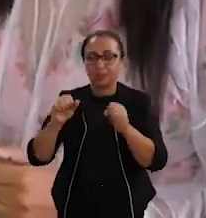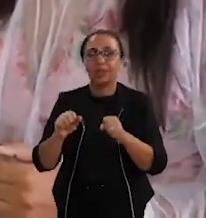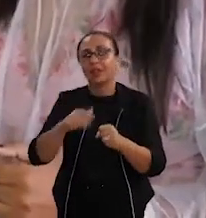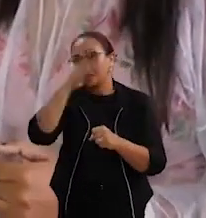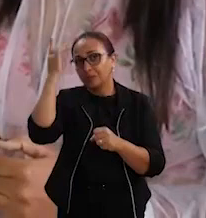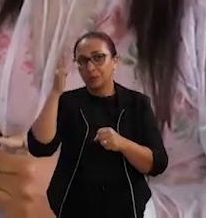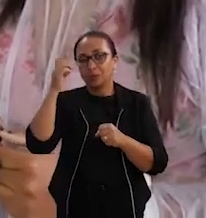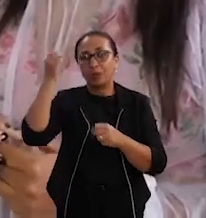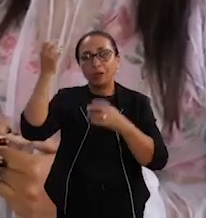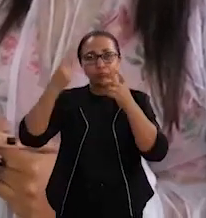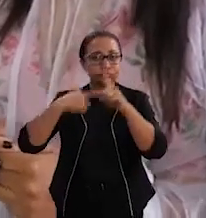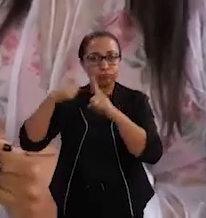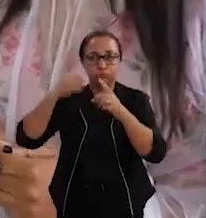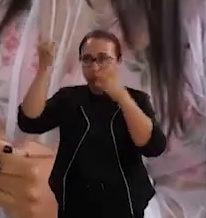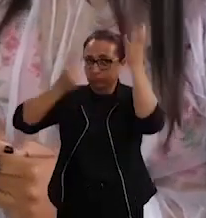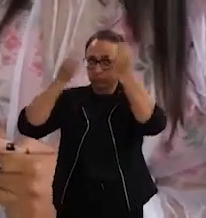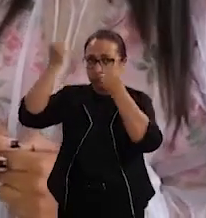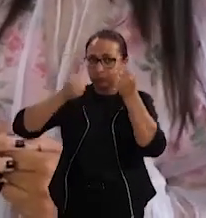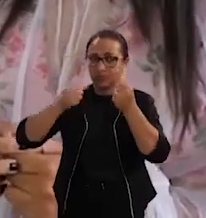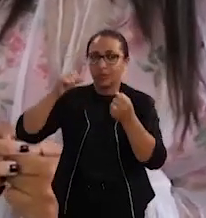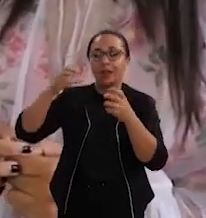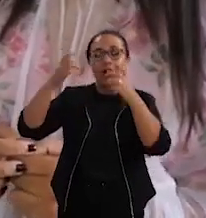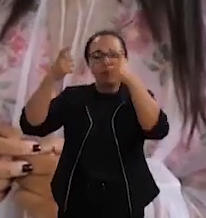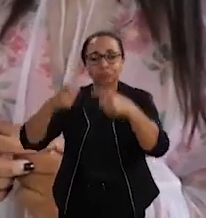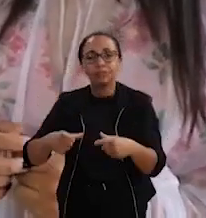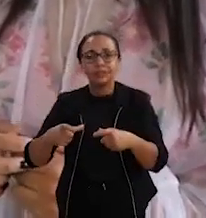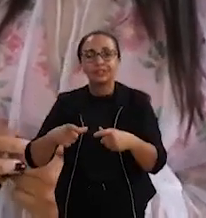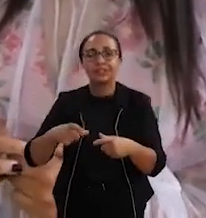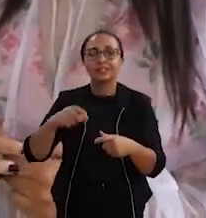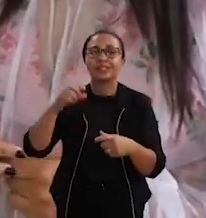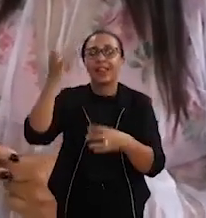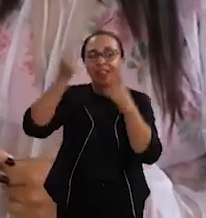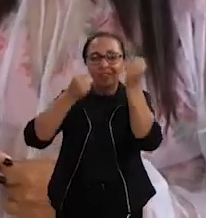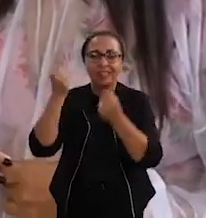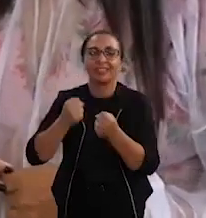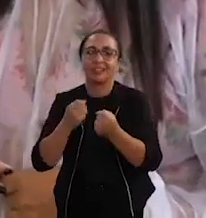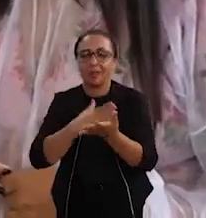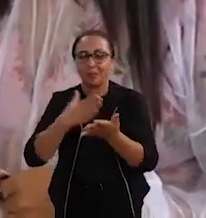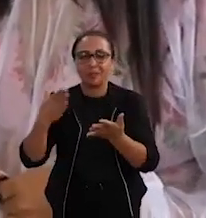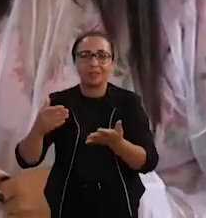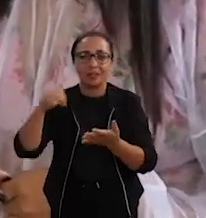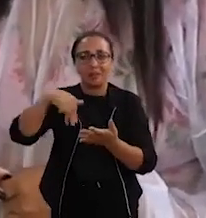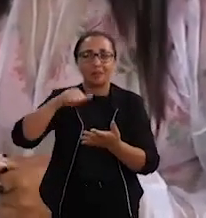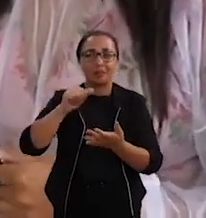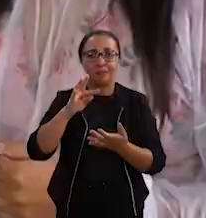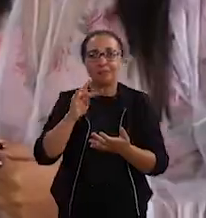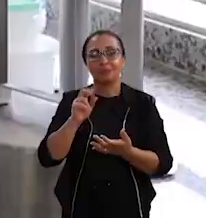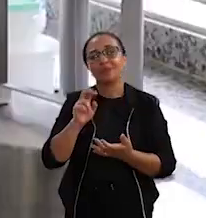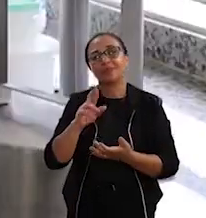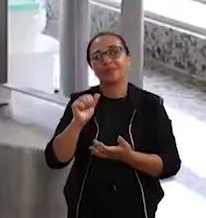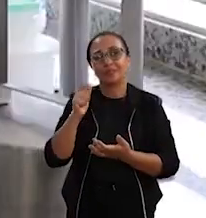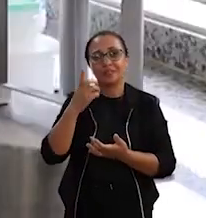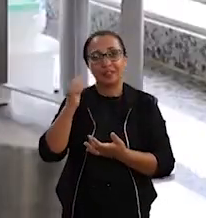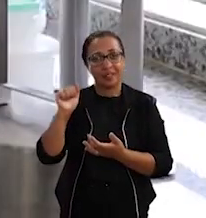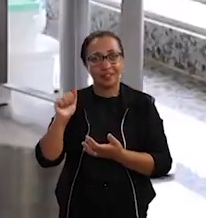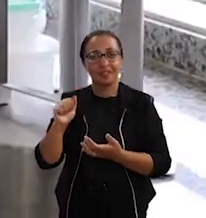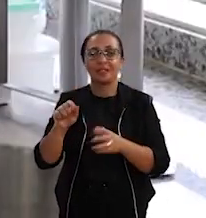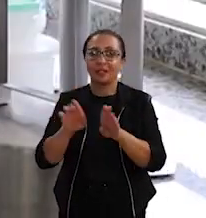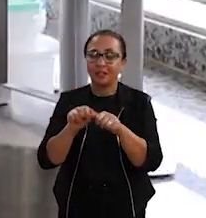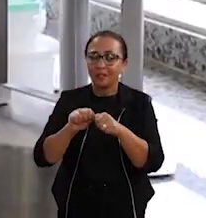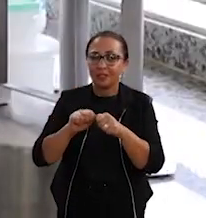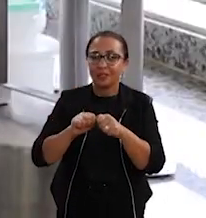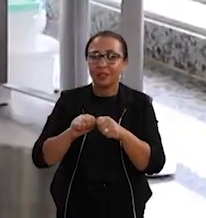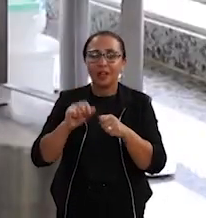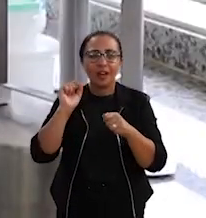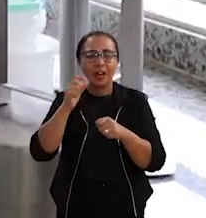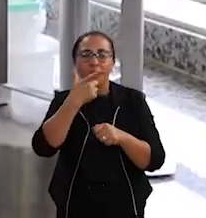os produtores de leite, sendo aqui a bacia leiteira. A partir desse processo de maturação, acontecem ações